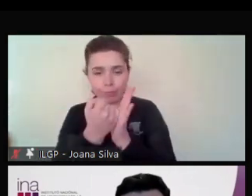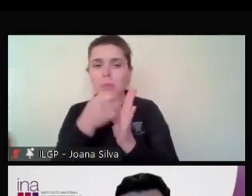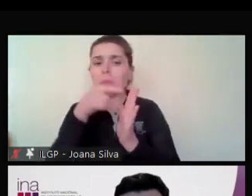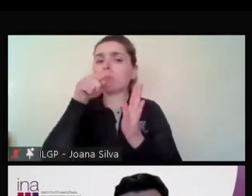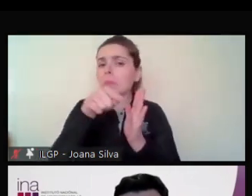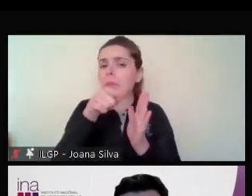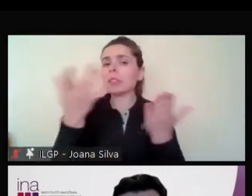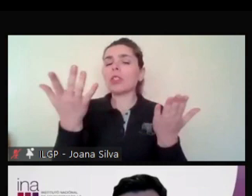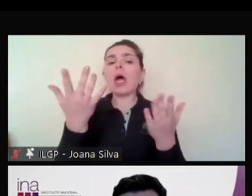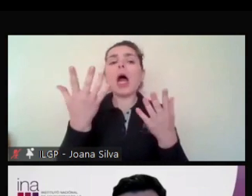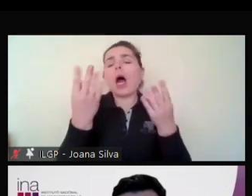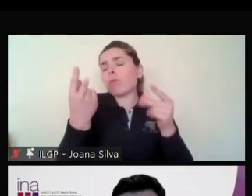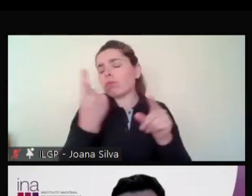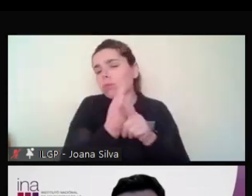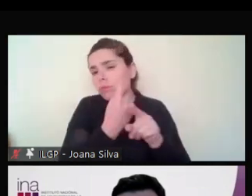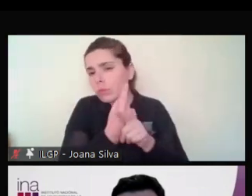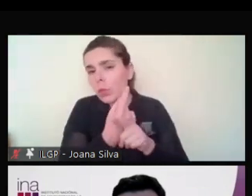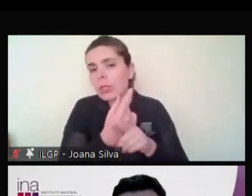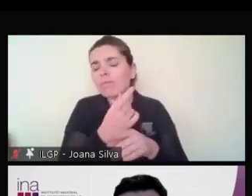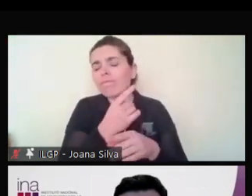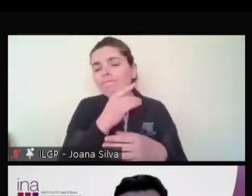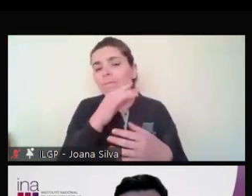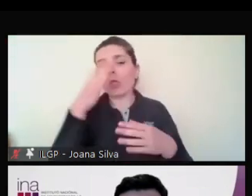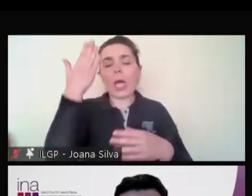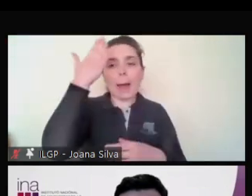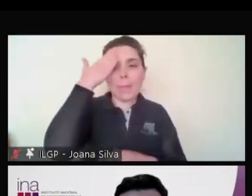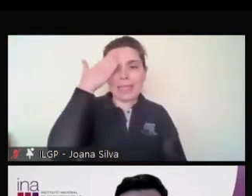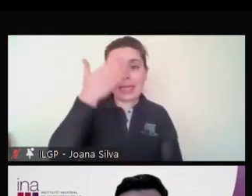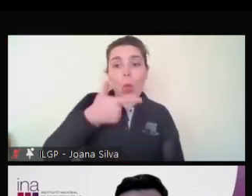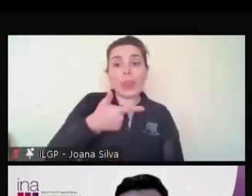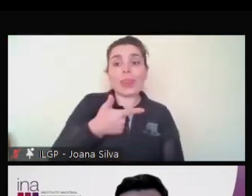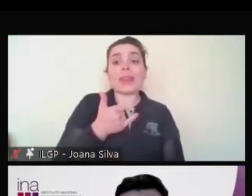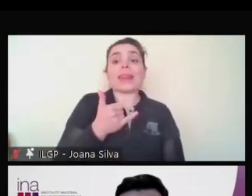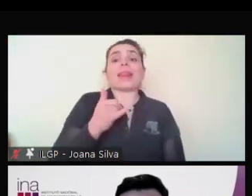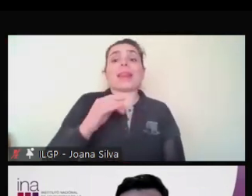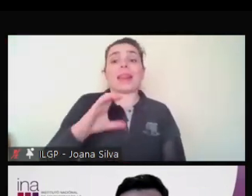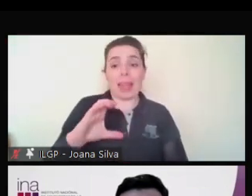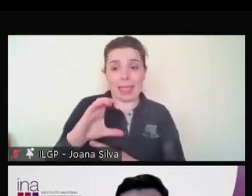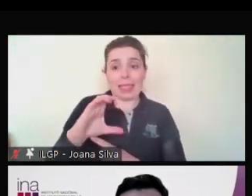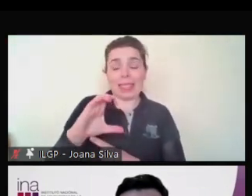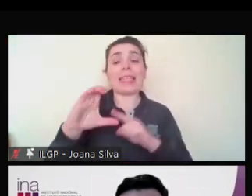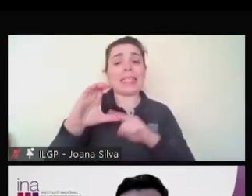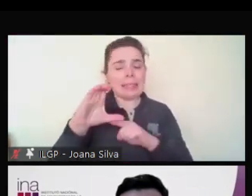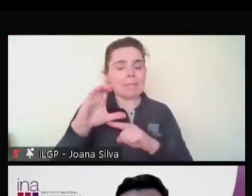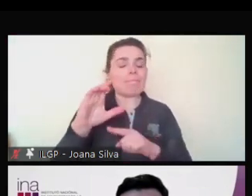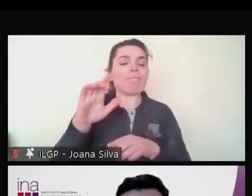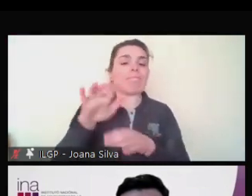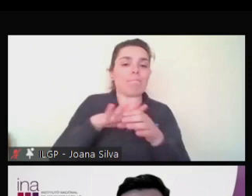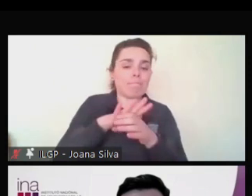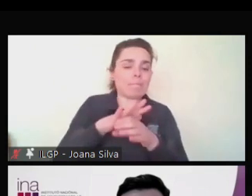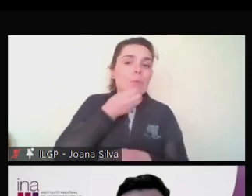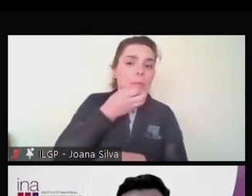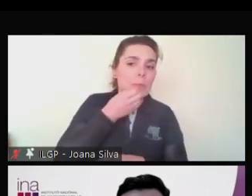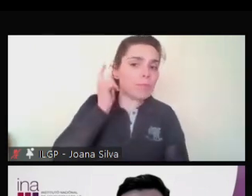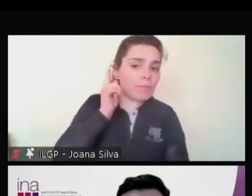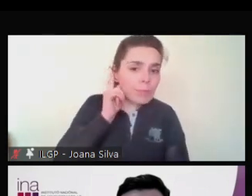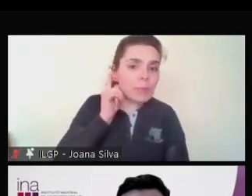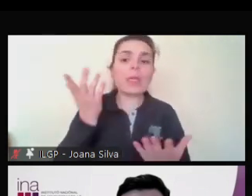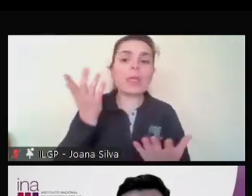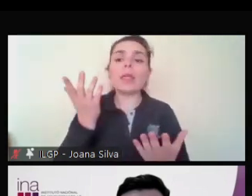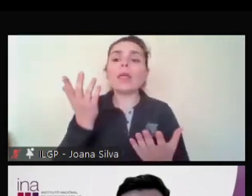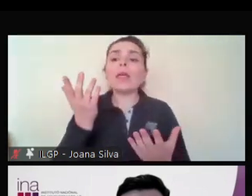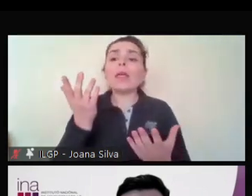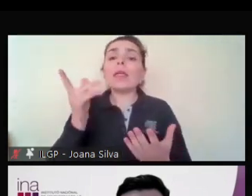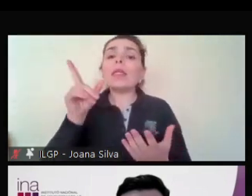de dimensões que têm a ver com capacitação, TIC, e eu era focar nesses aspectos e depois dar-lhes nota de como é que estamos a